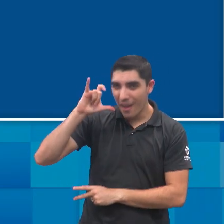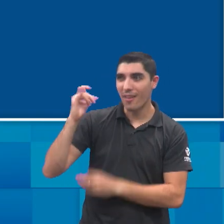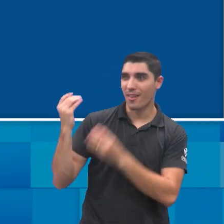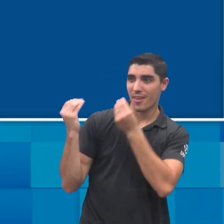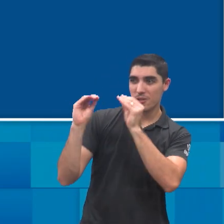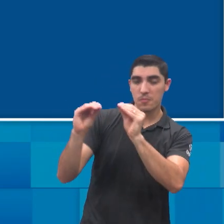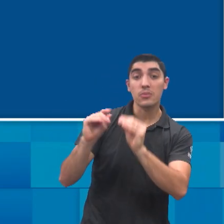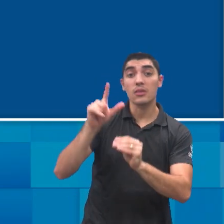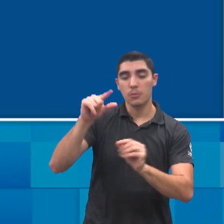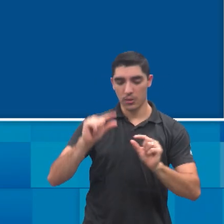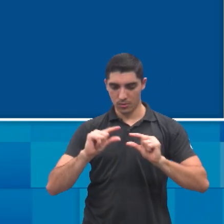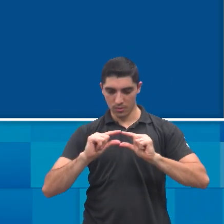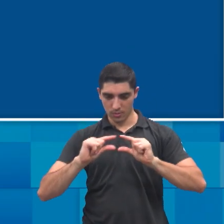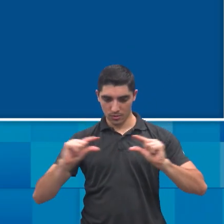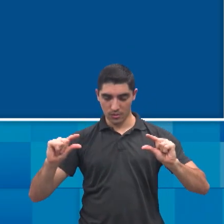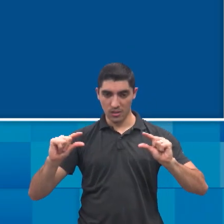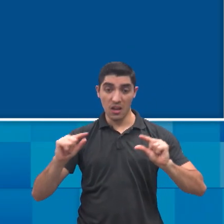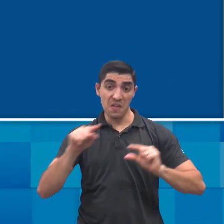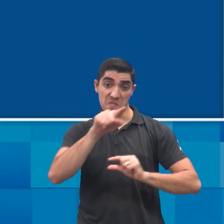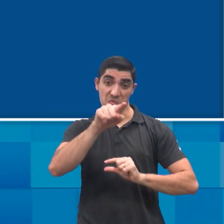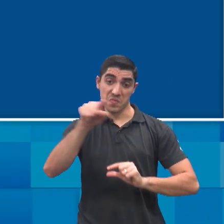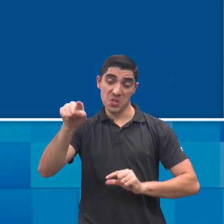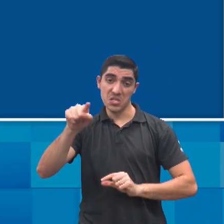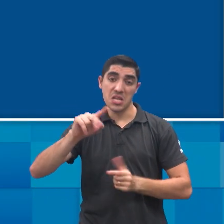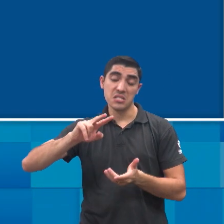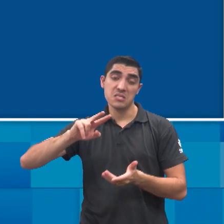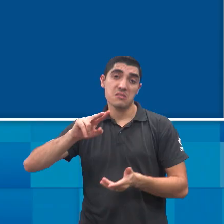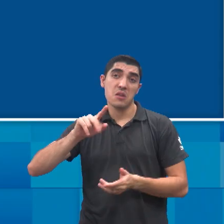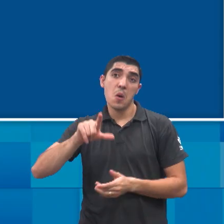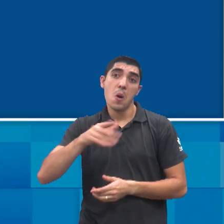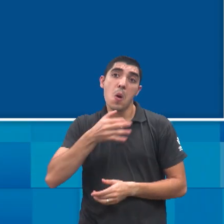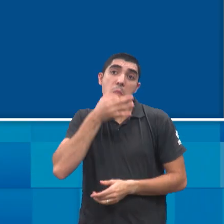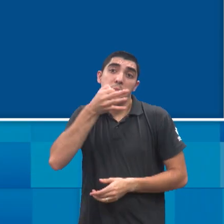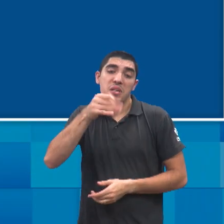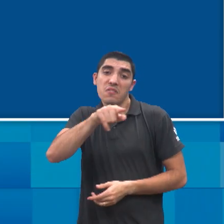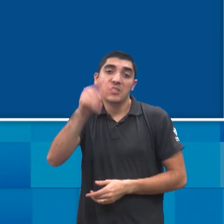a legenda é com vocês. Ou seja, vamos jogar para a